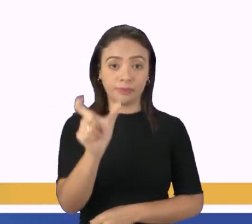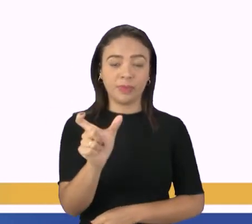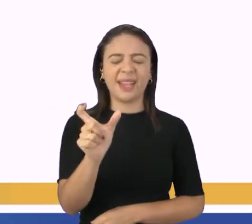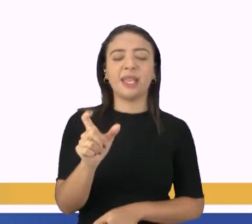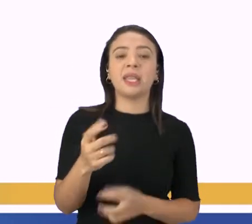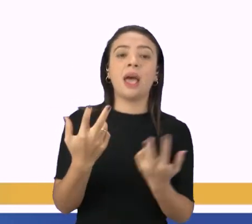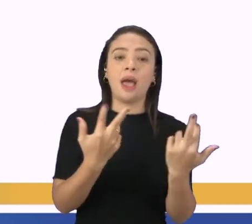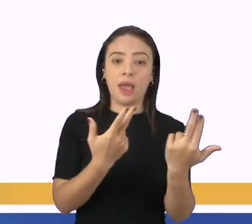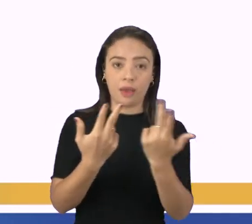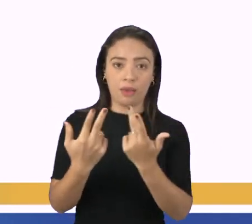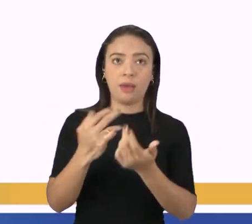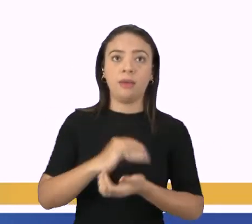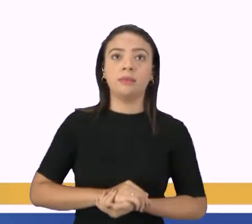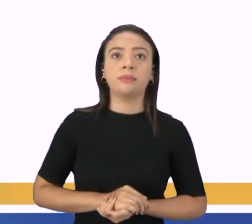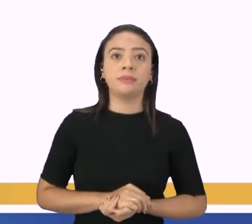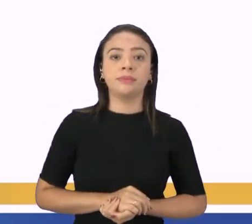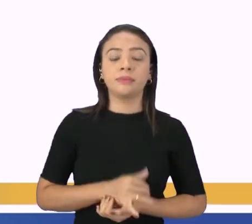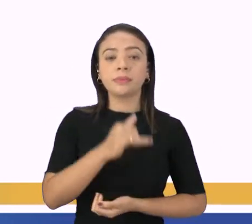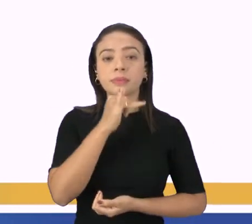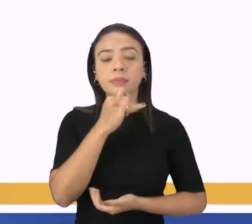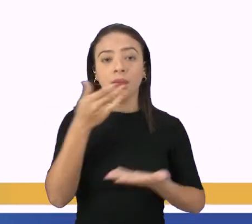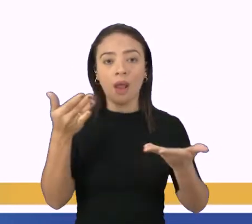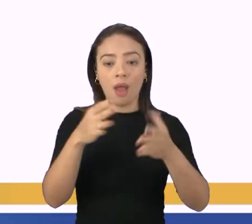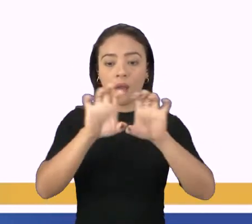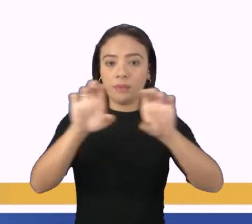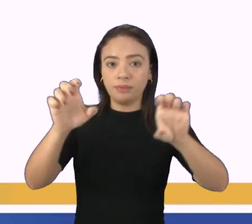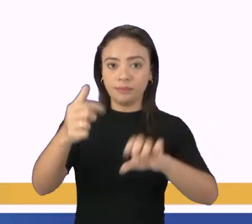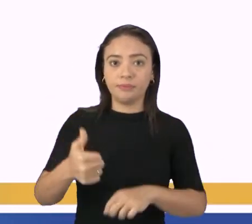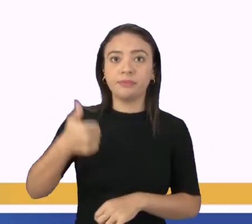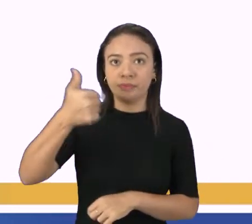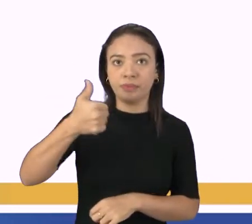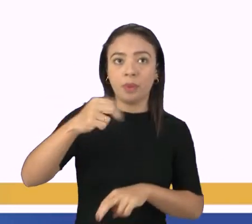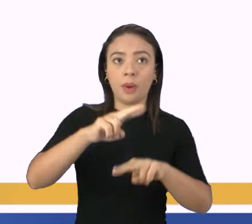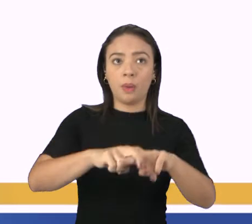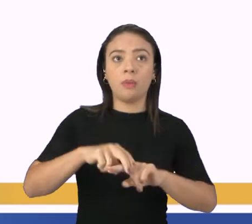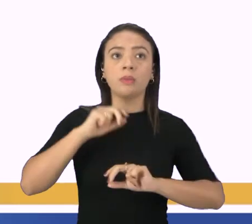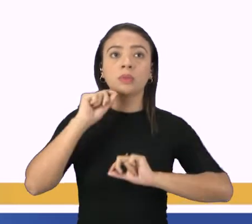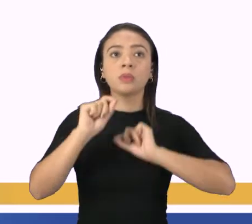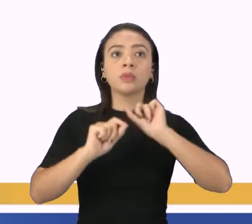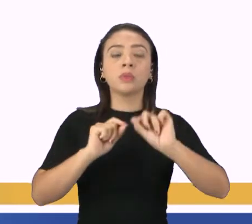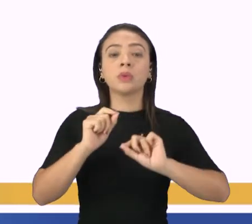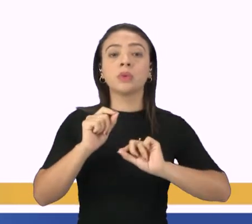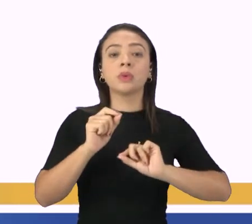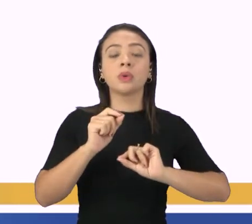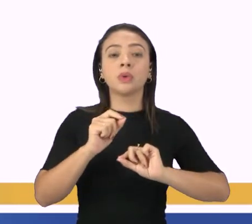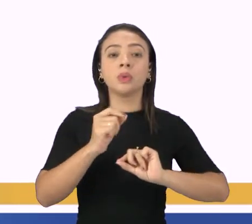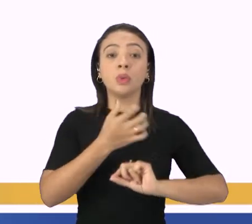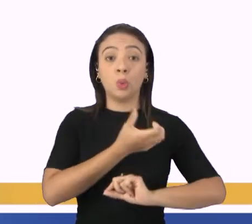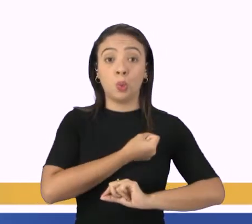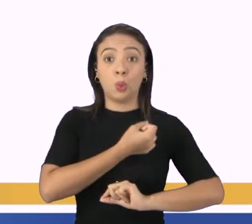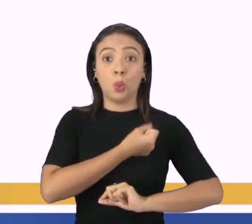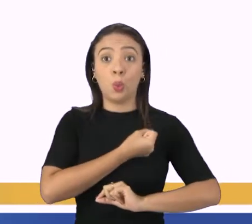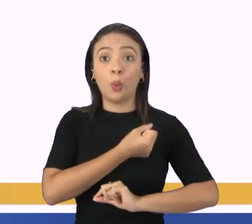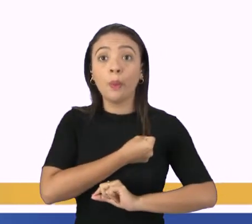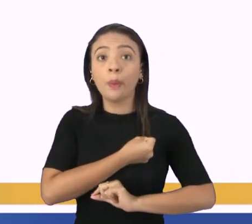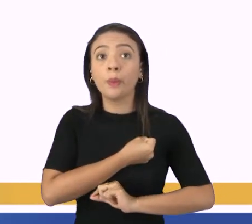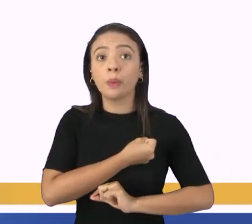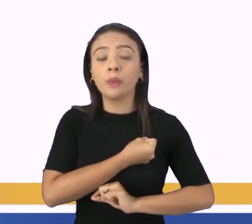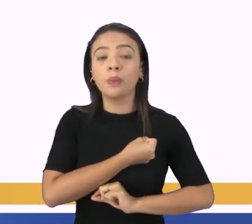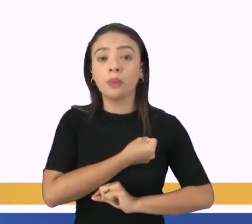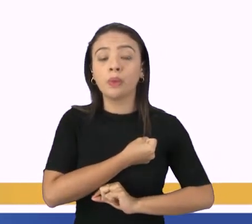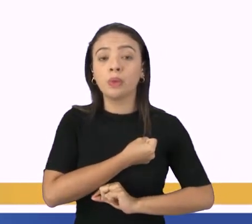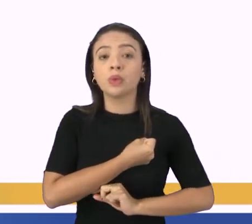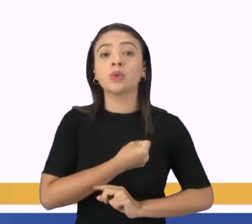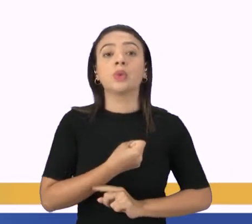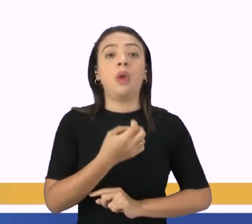No caso, estamos tratando da equação do primeiro grau, por isso o expoente da variável, do